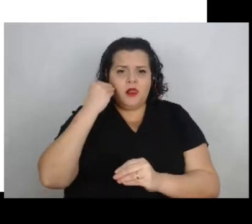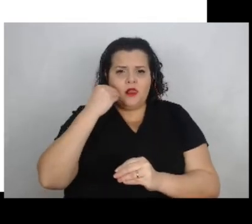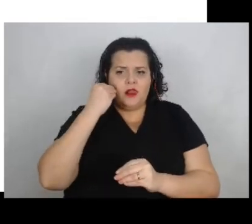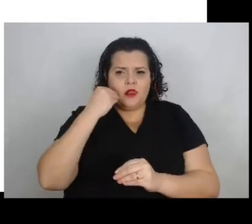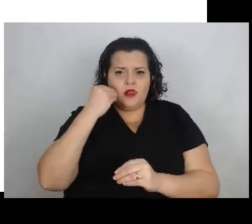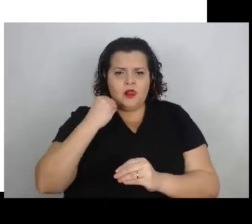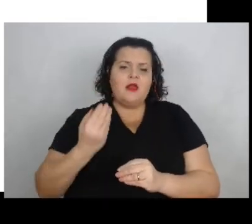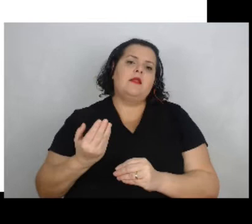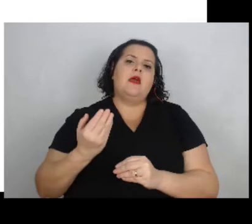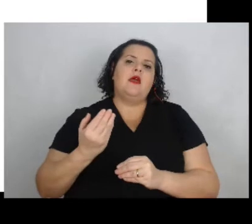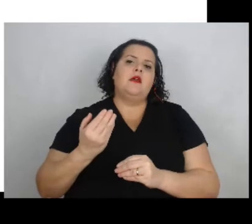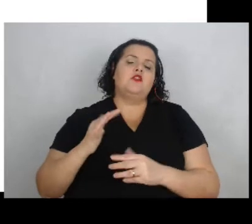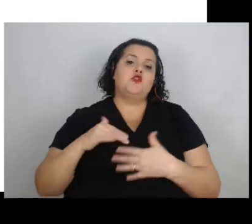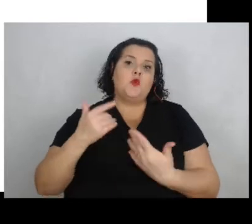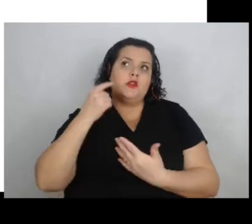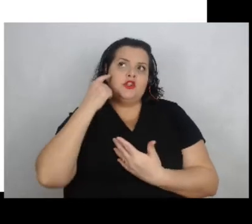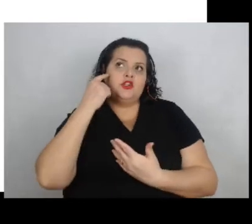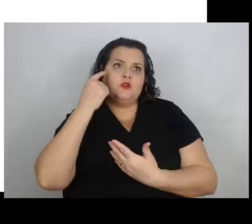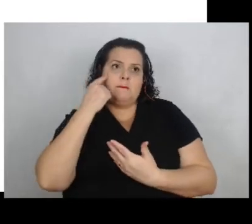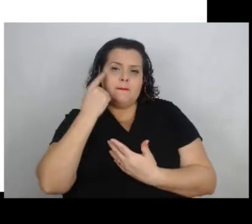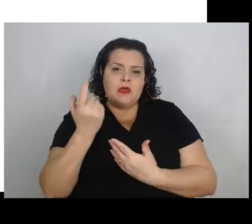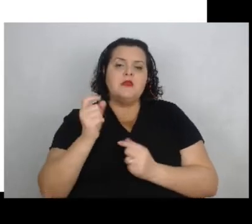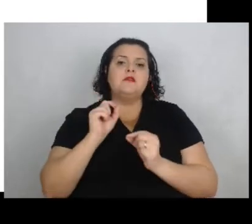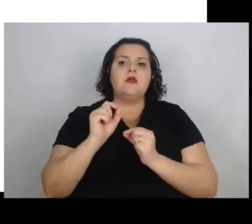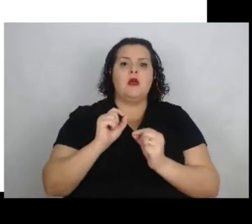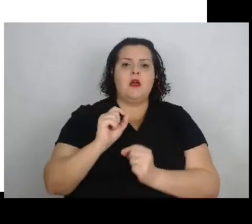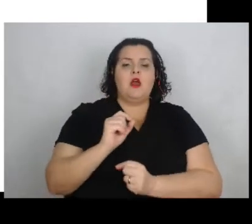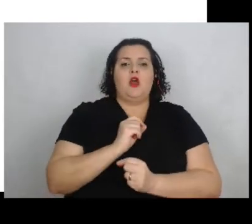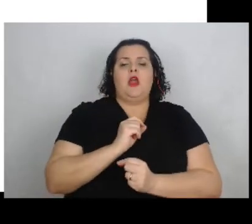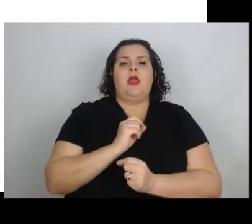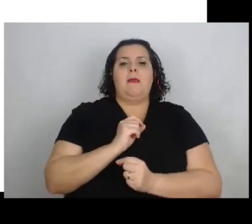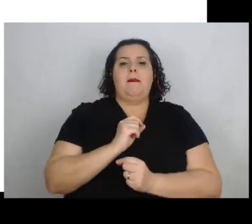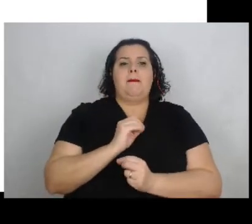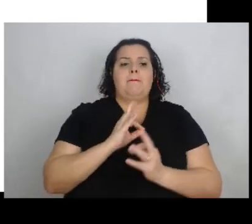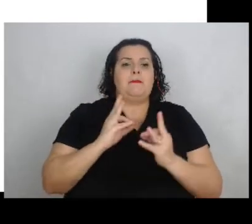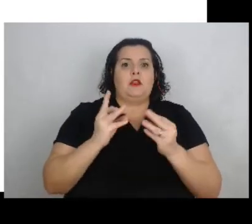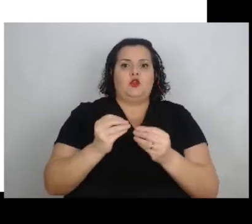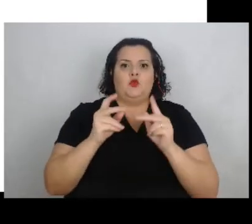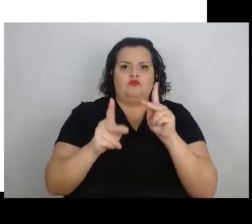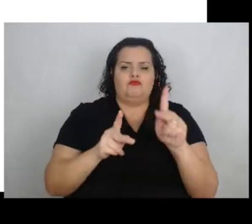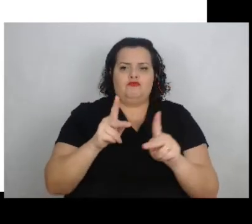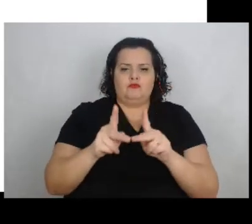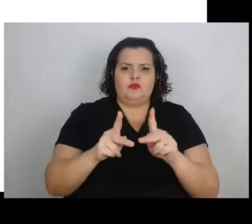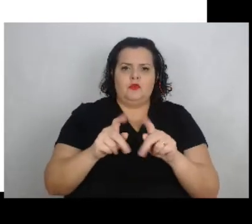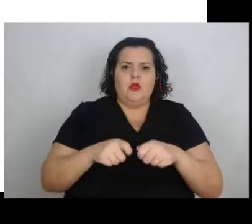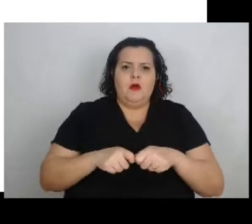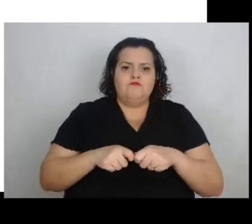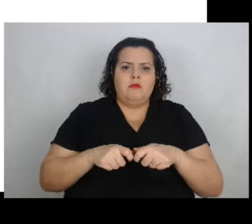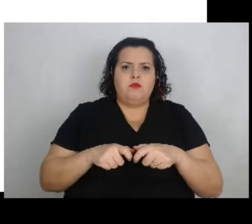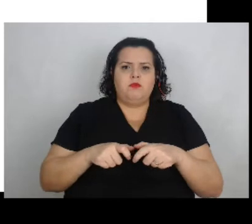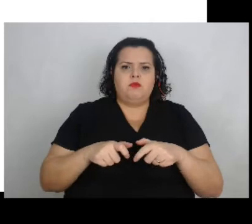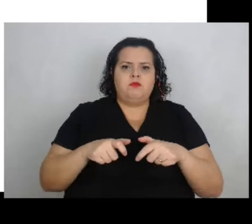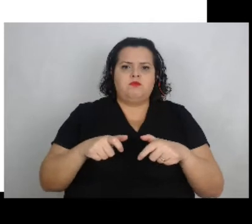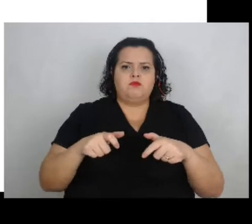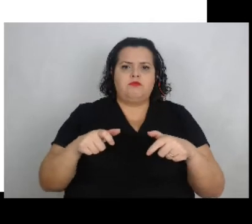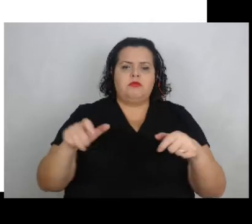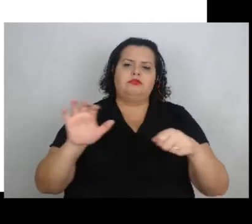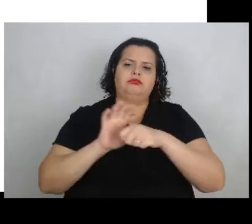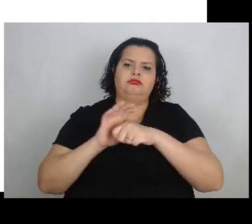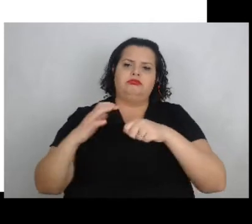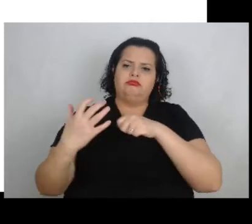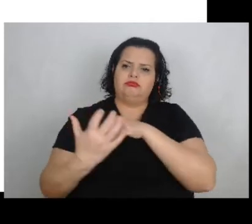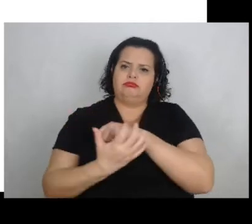nós vivemos uma elevação muito expressiva do número de casos de Covid-19 no nosso